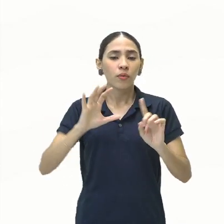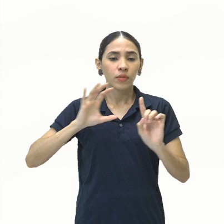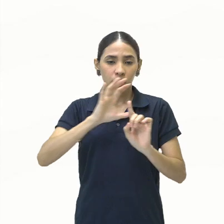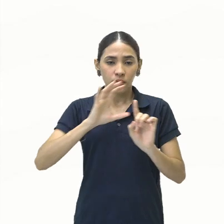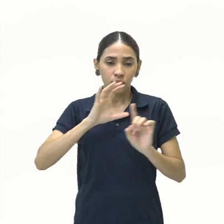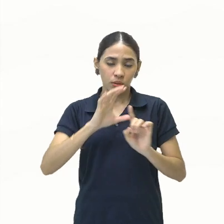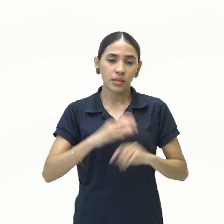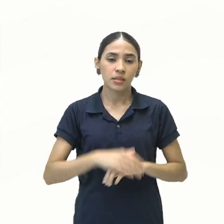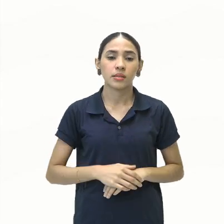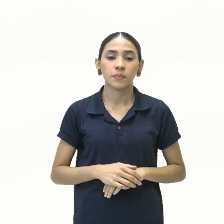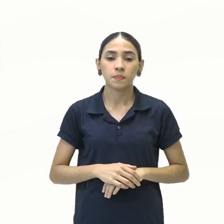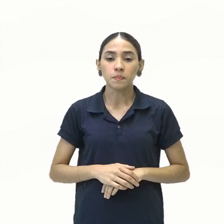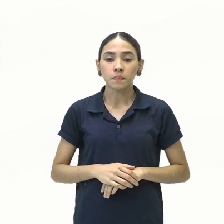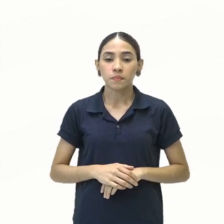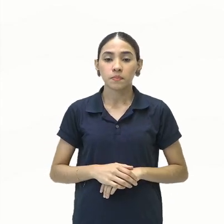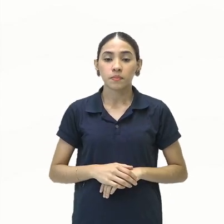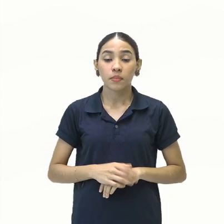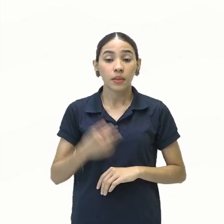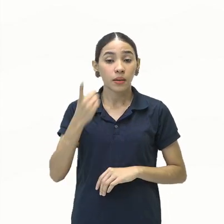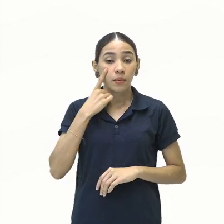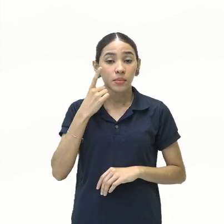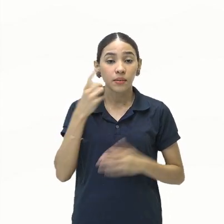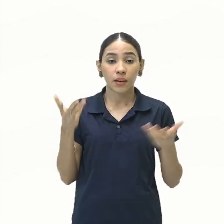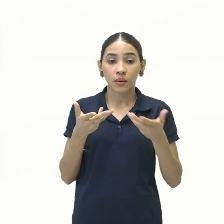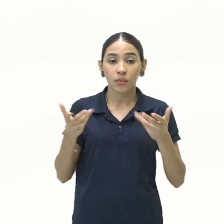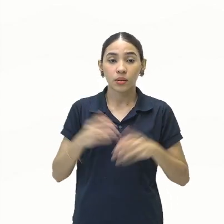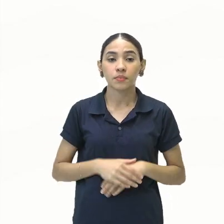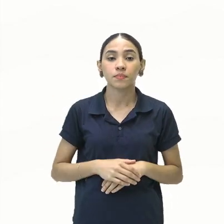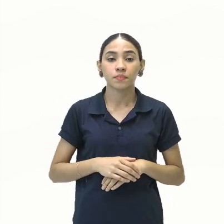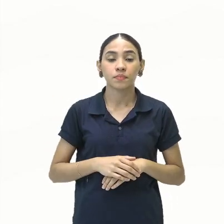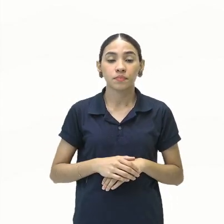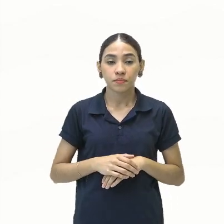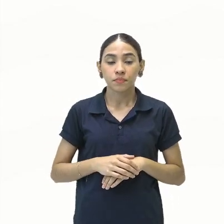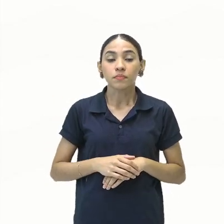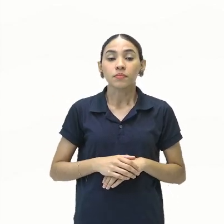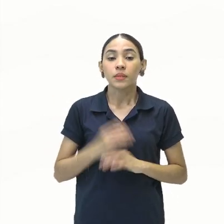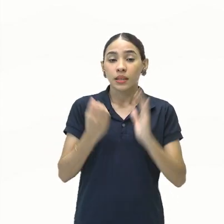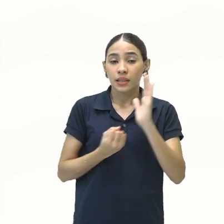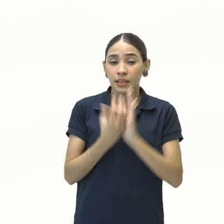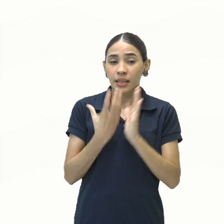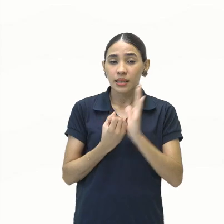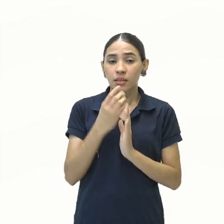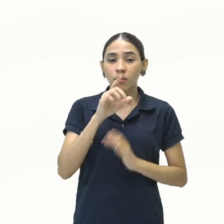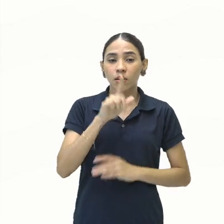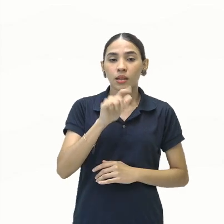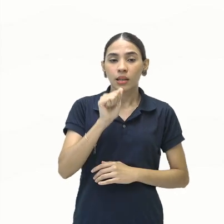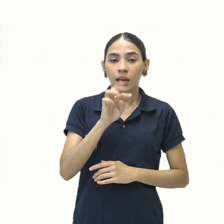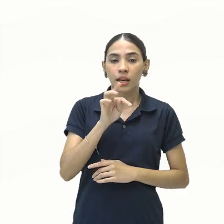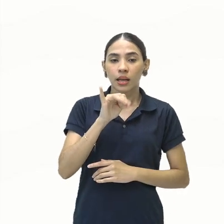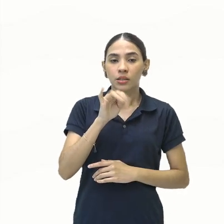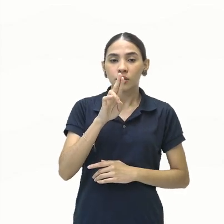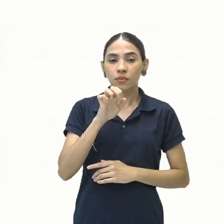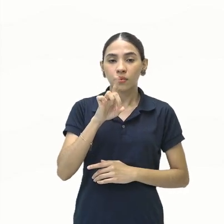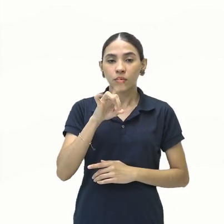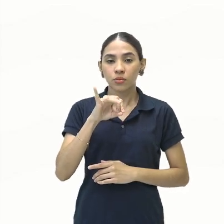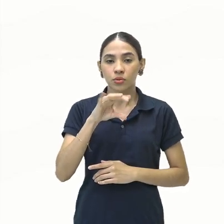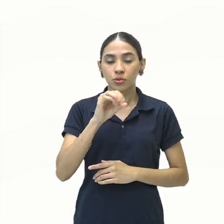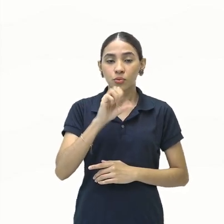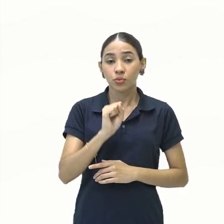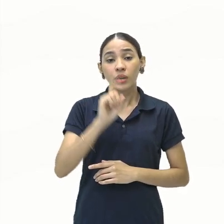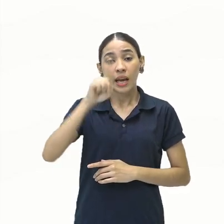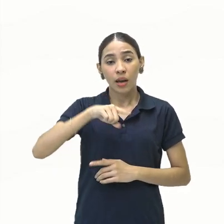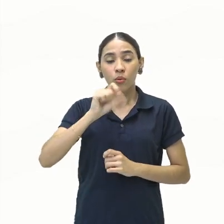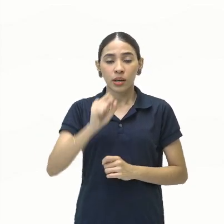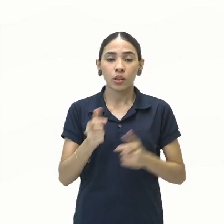das capitanias hereditárias? Vamos observar a formação de latifúndios. O que são latifúndios, professora?